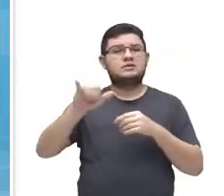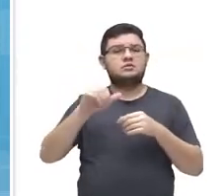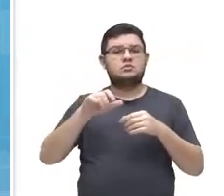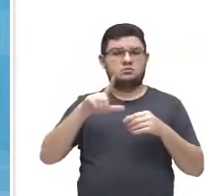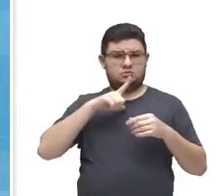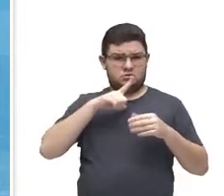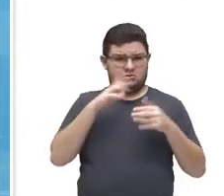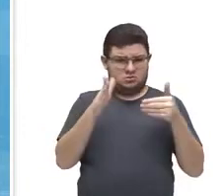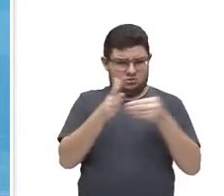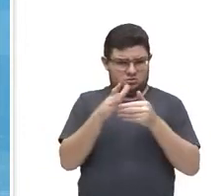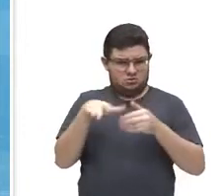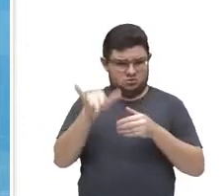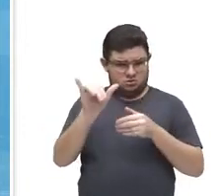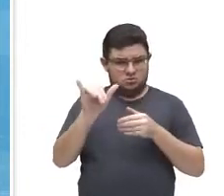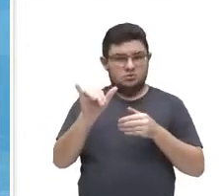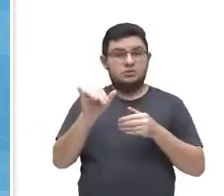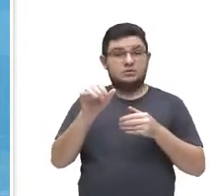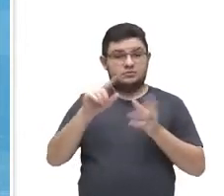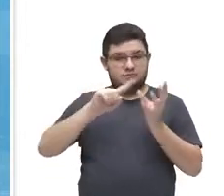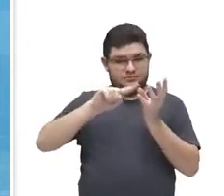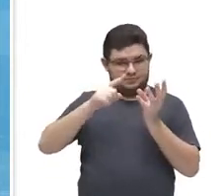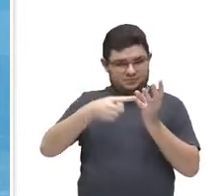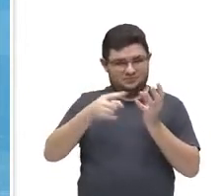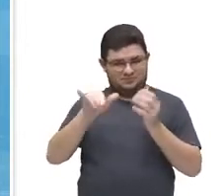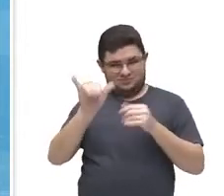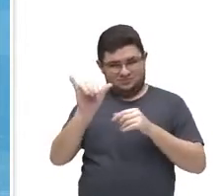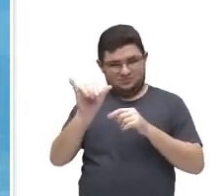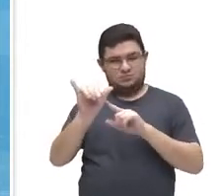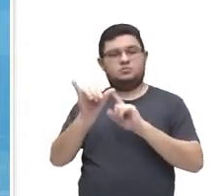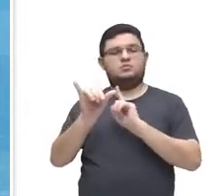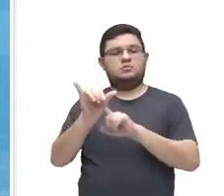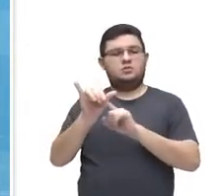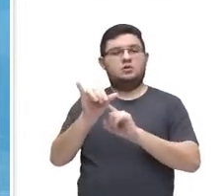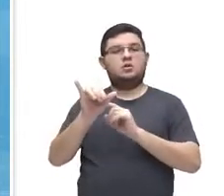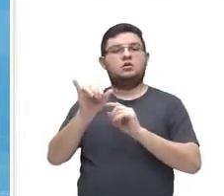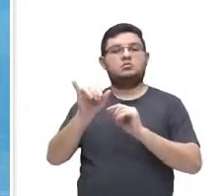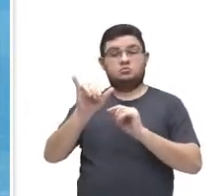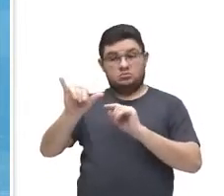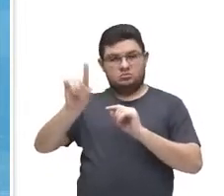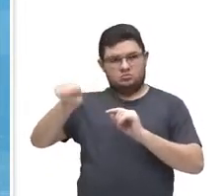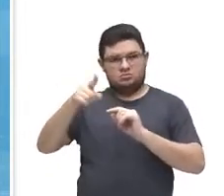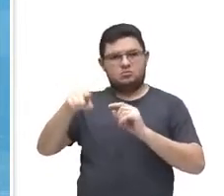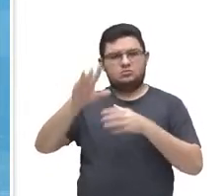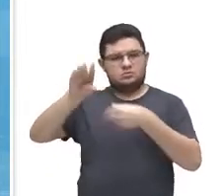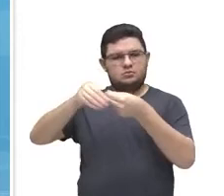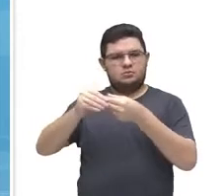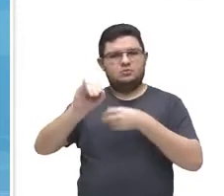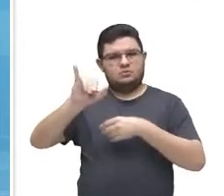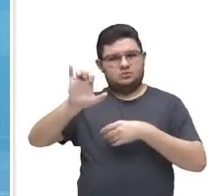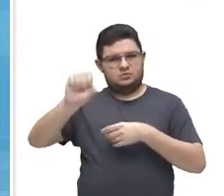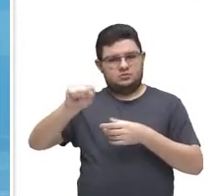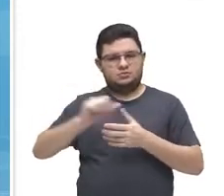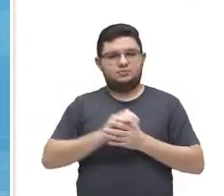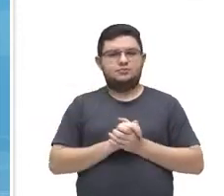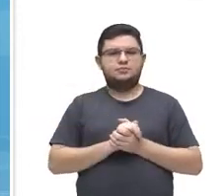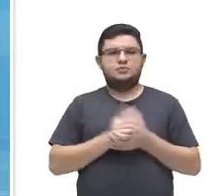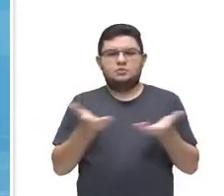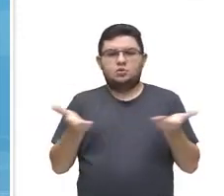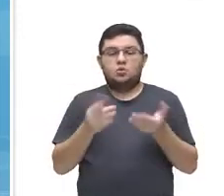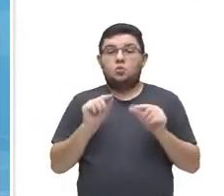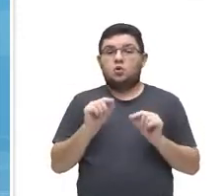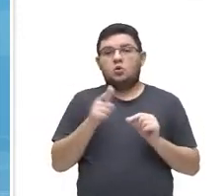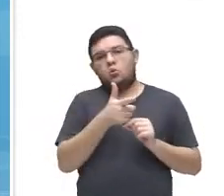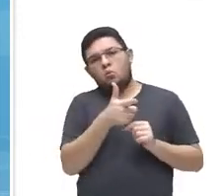especialmente consoante Y, ele vai substituir o Y por IES, tá certo? Agora, eu vou mostrar para vocês uma